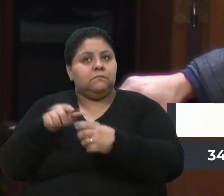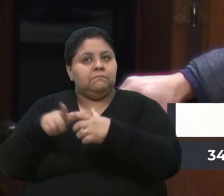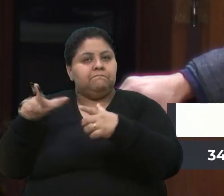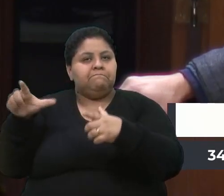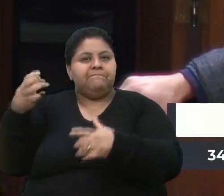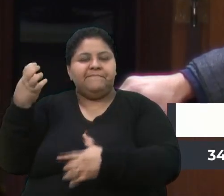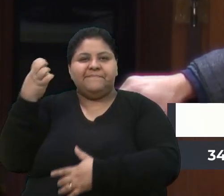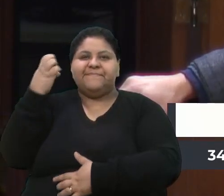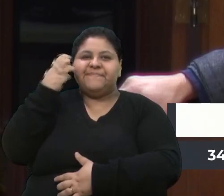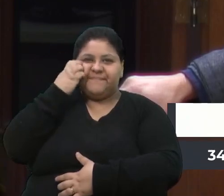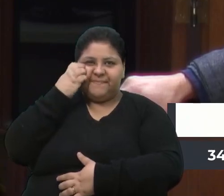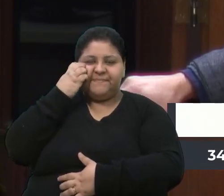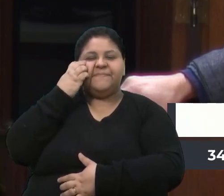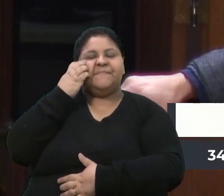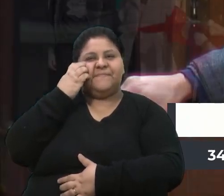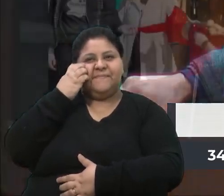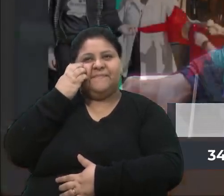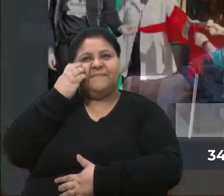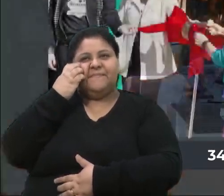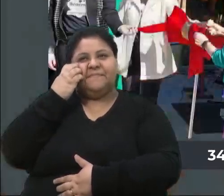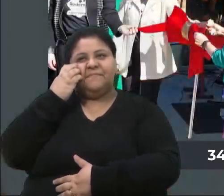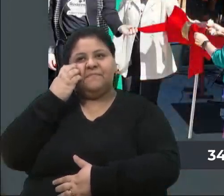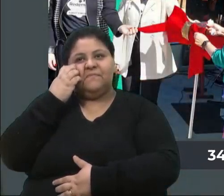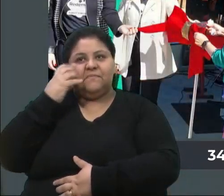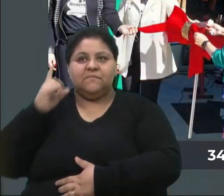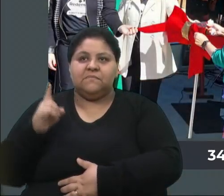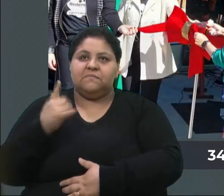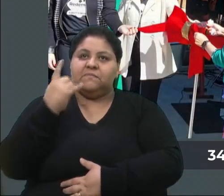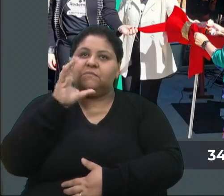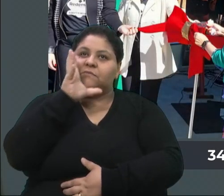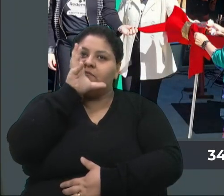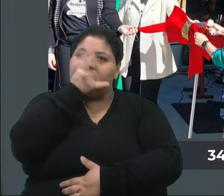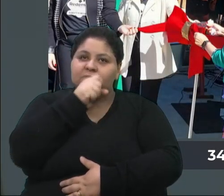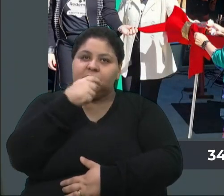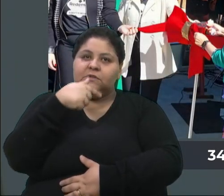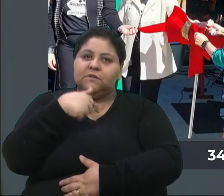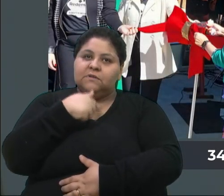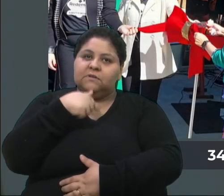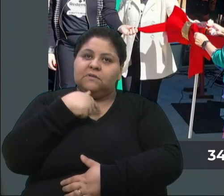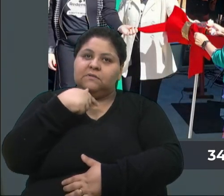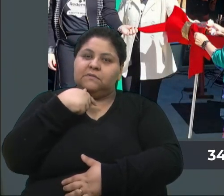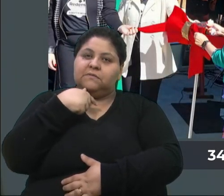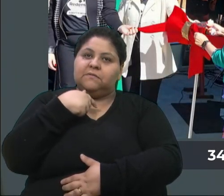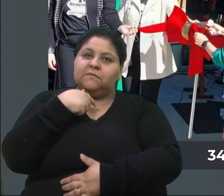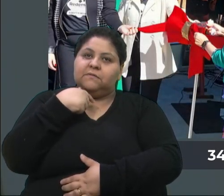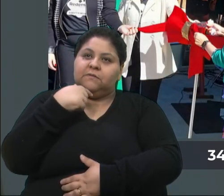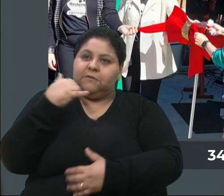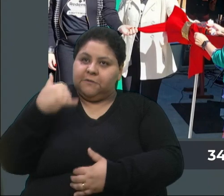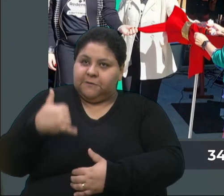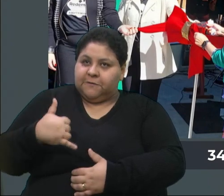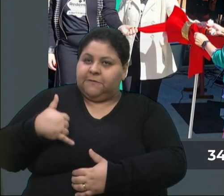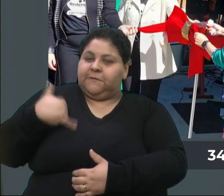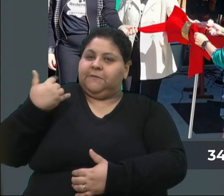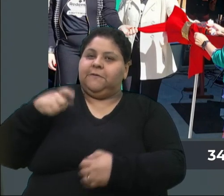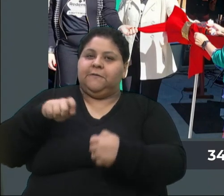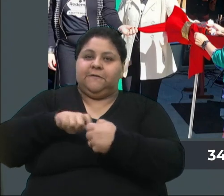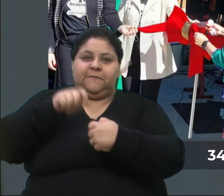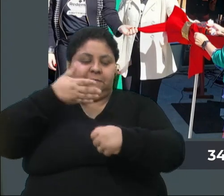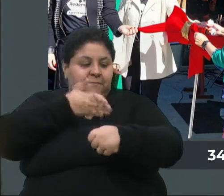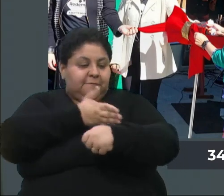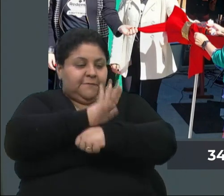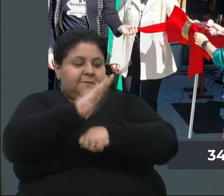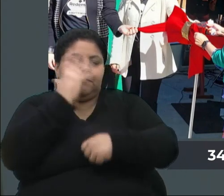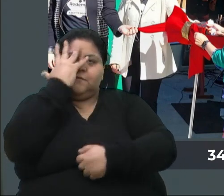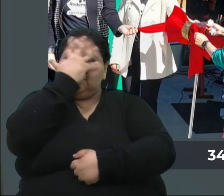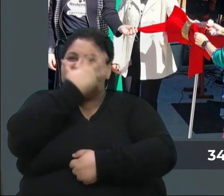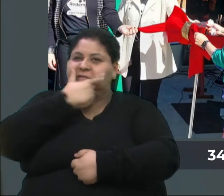ANAREC, neste último sábado, eu tive o privilégio de estar fazendo parte dessa linda história,